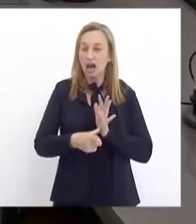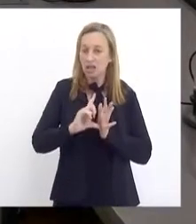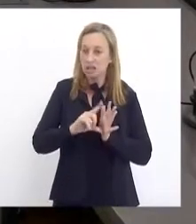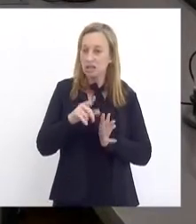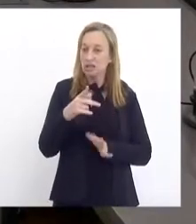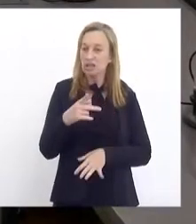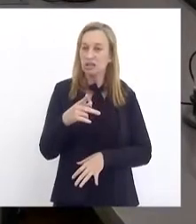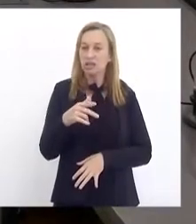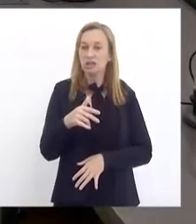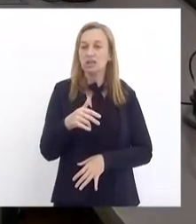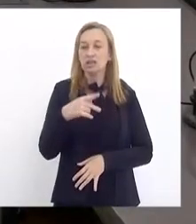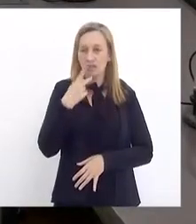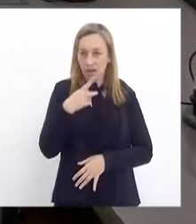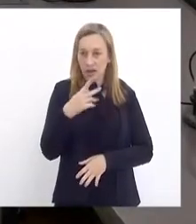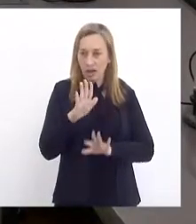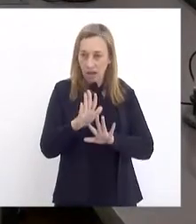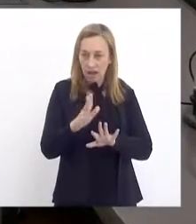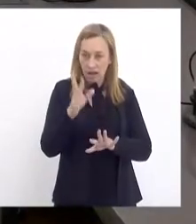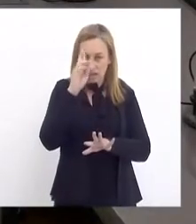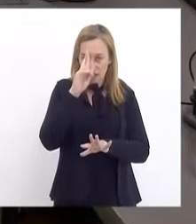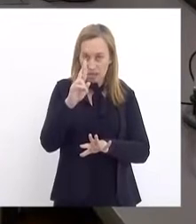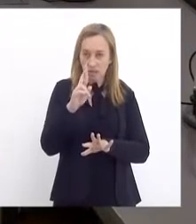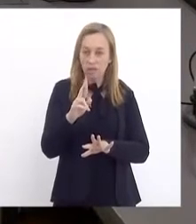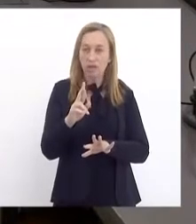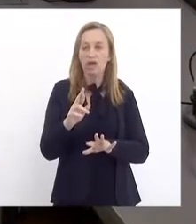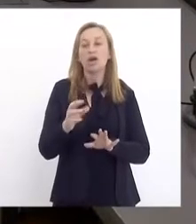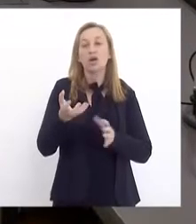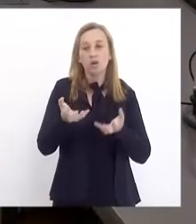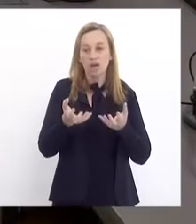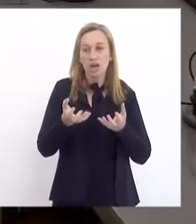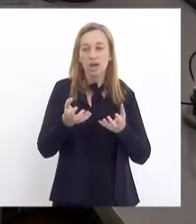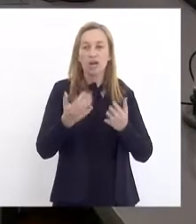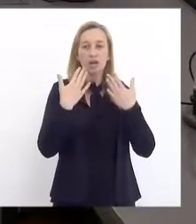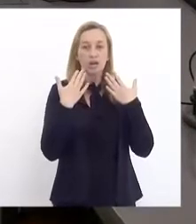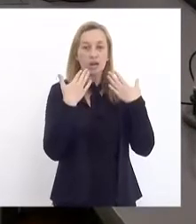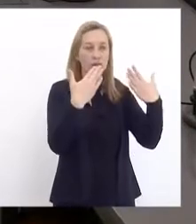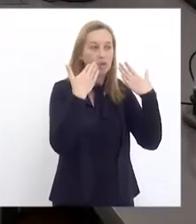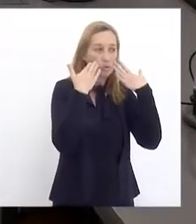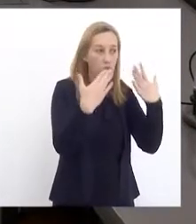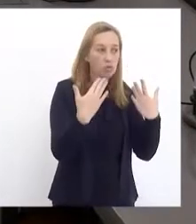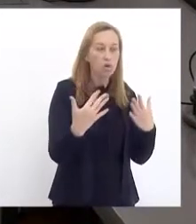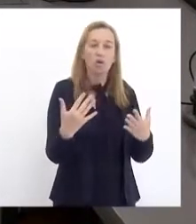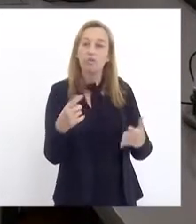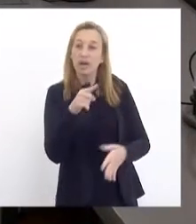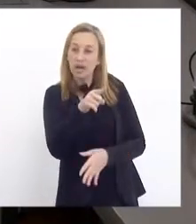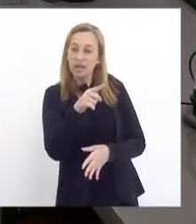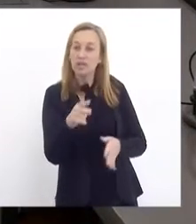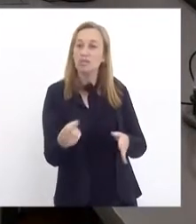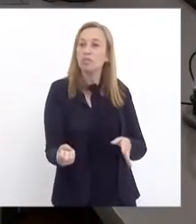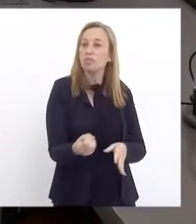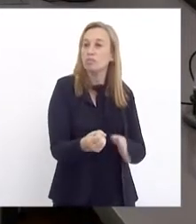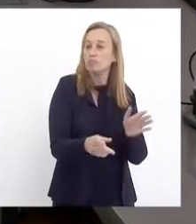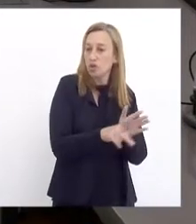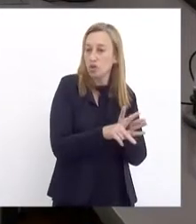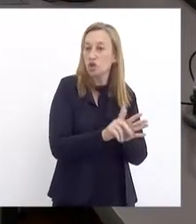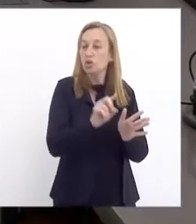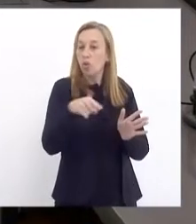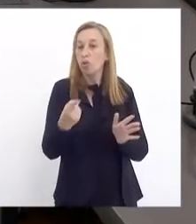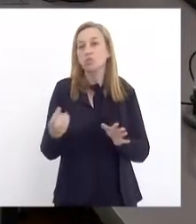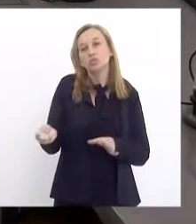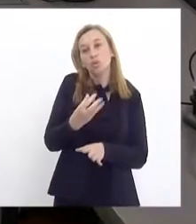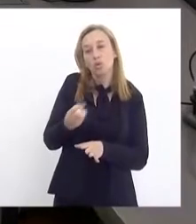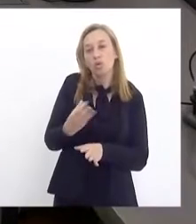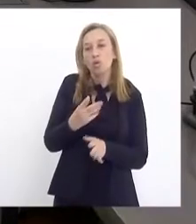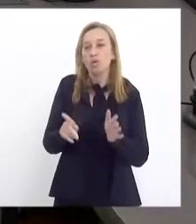Porque, independentemente, eu quero propor audiência pública. Seja para este projeto ou para um novo, se Vossa Excelência sim propuser.